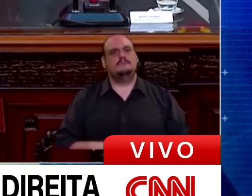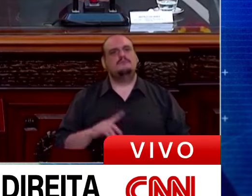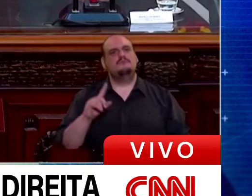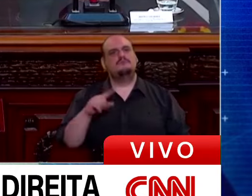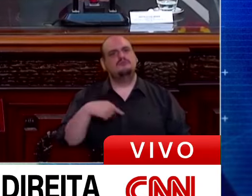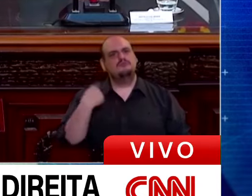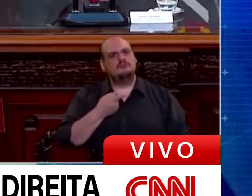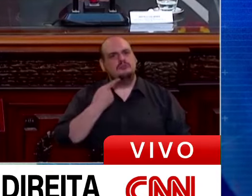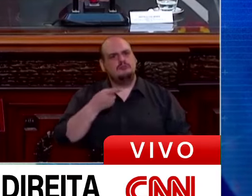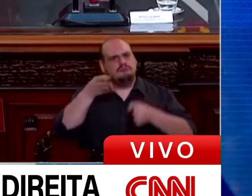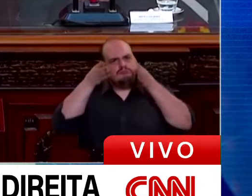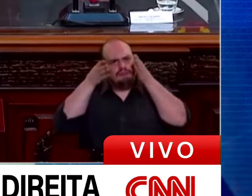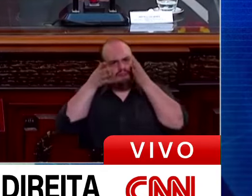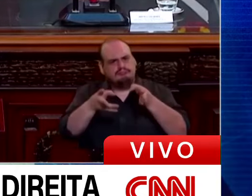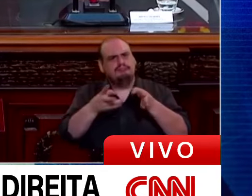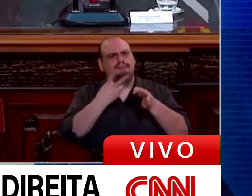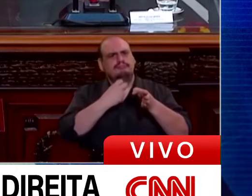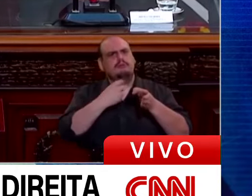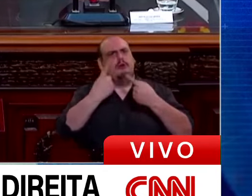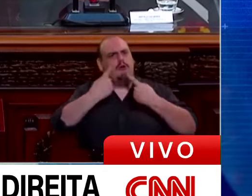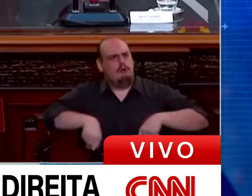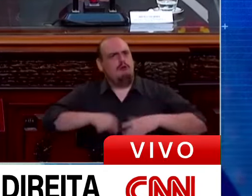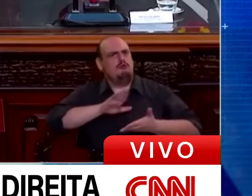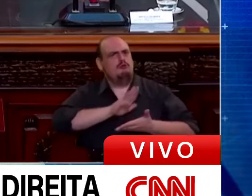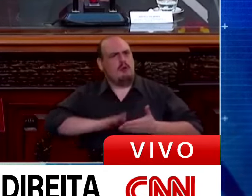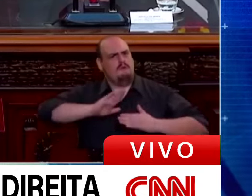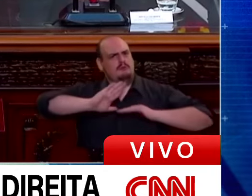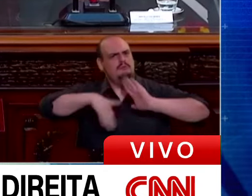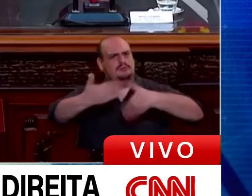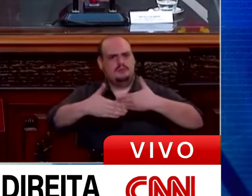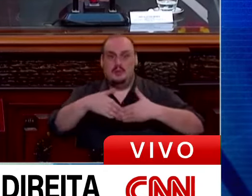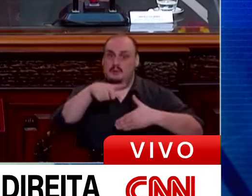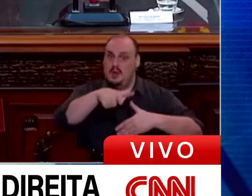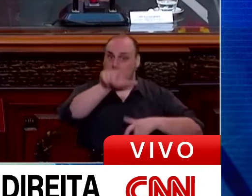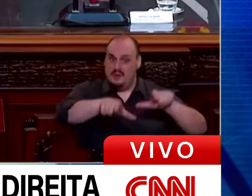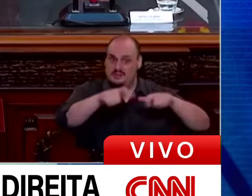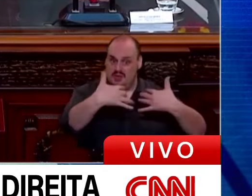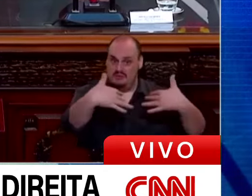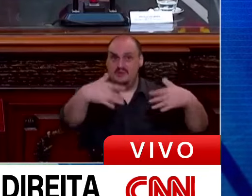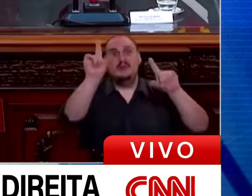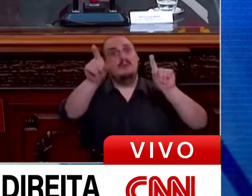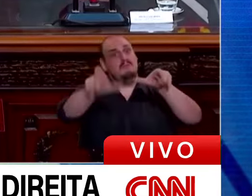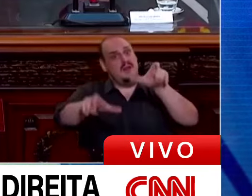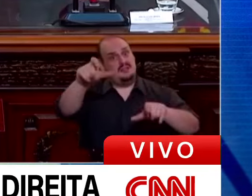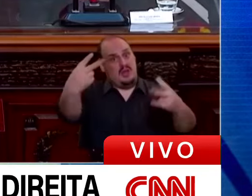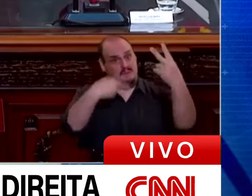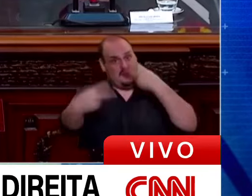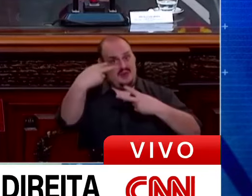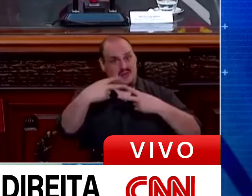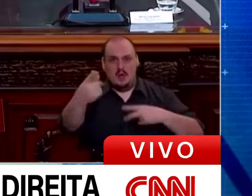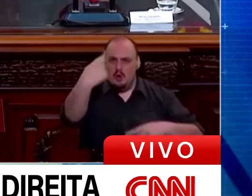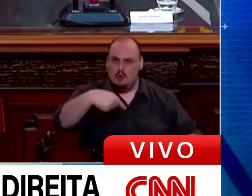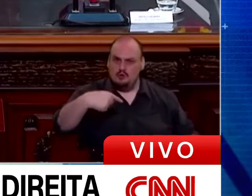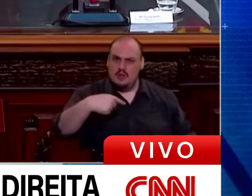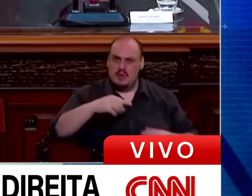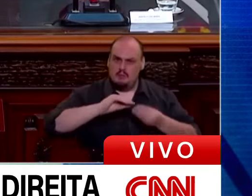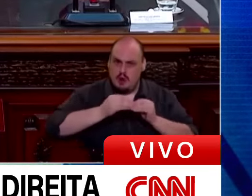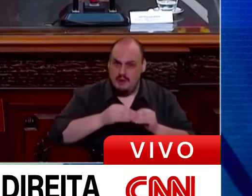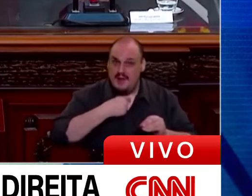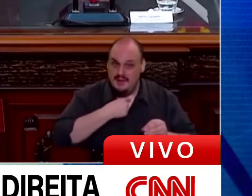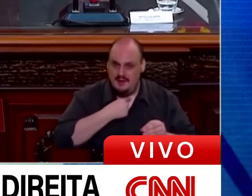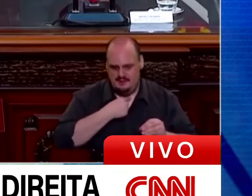e eventualmente ah melei subir demais o Tom nas críticas ao nosso presidente da república